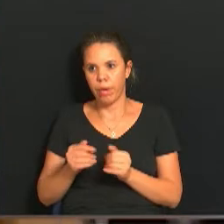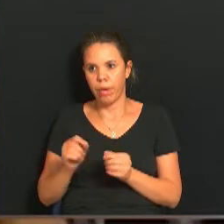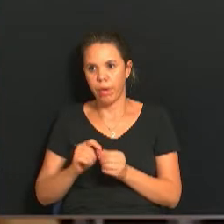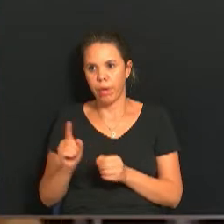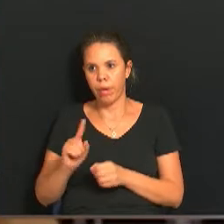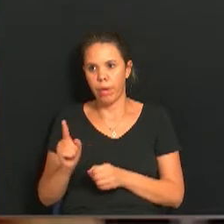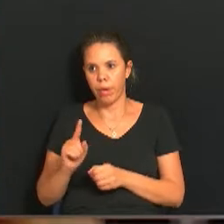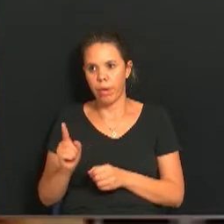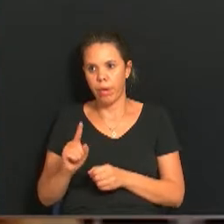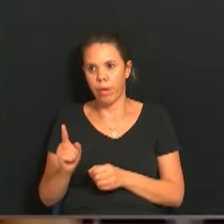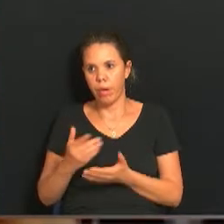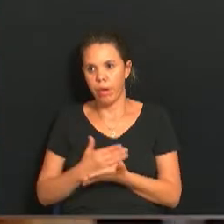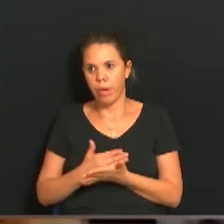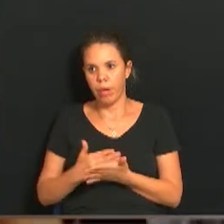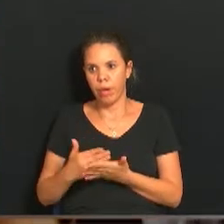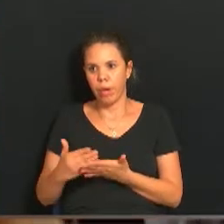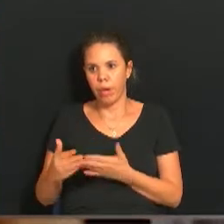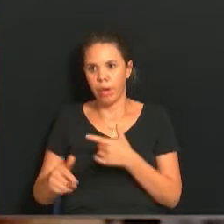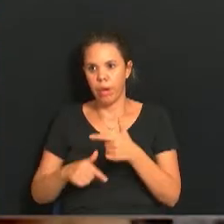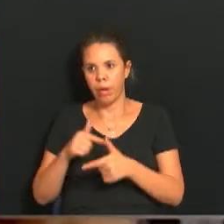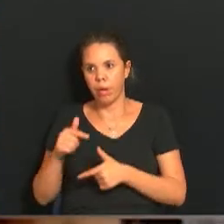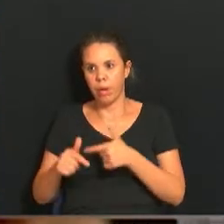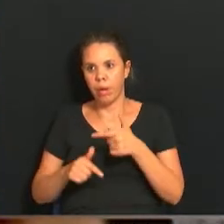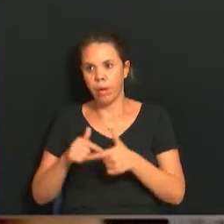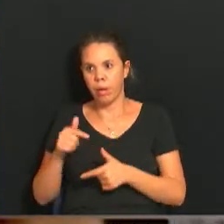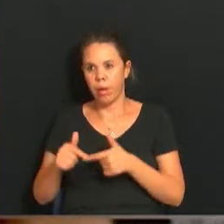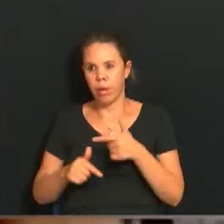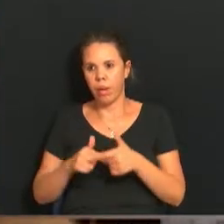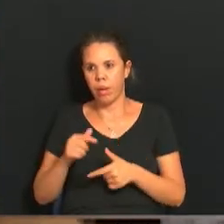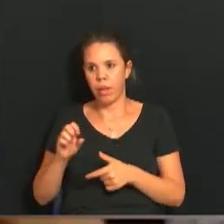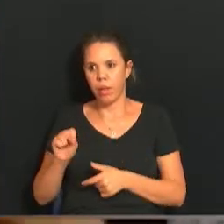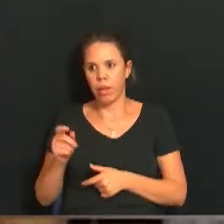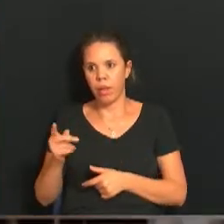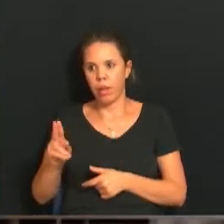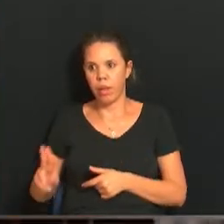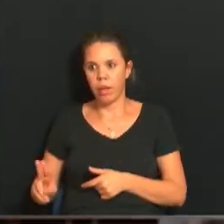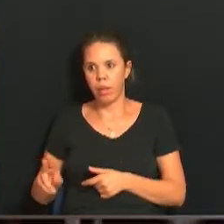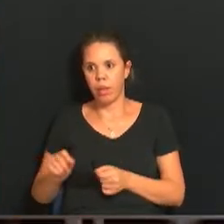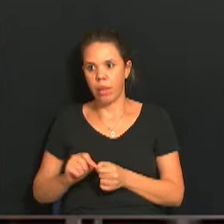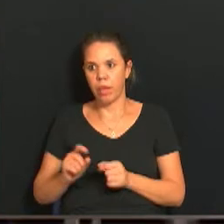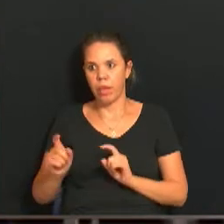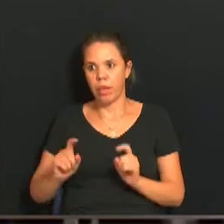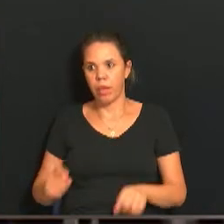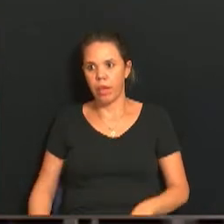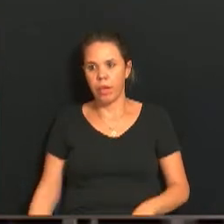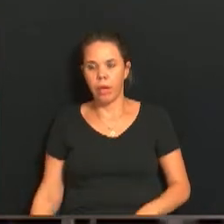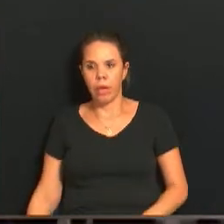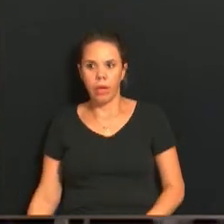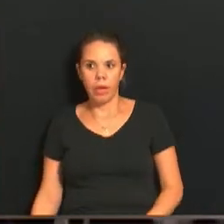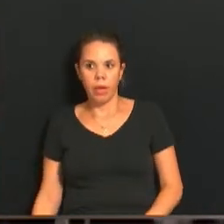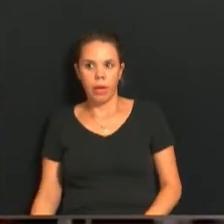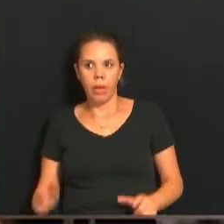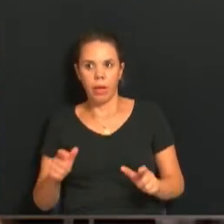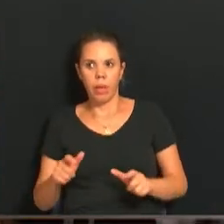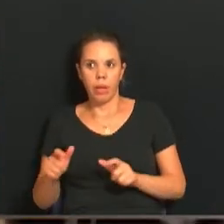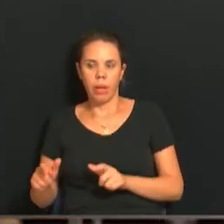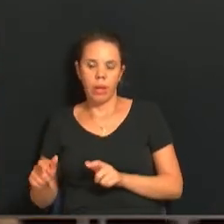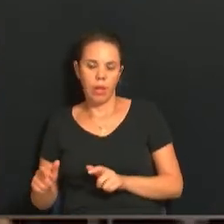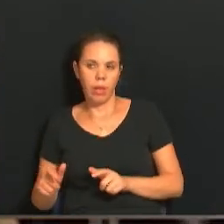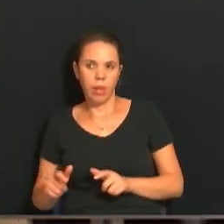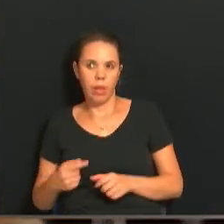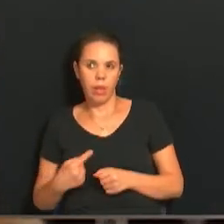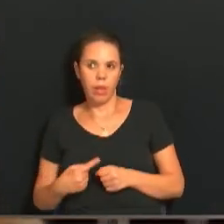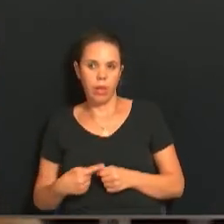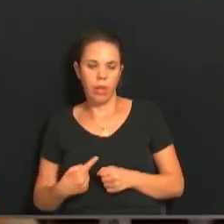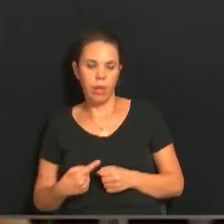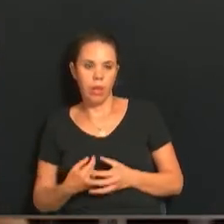e iniciamos aí um trabalho, né, para que a SPU pudesse fazer a cessão da área para o município,